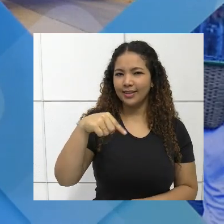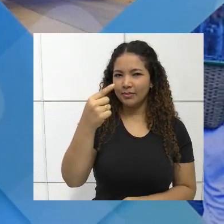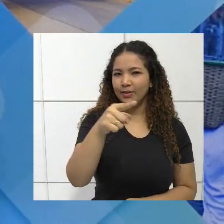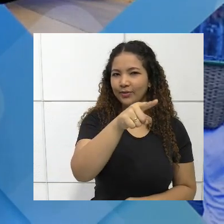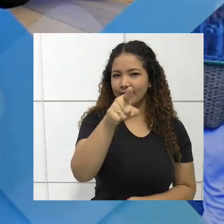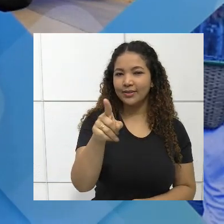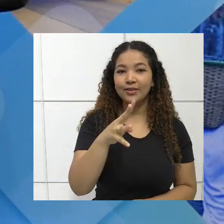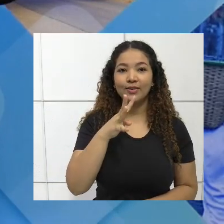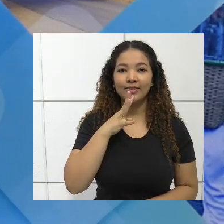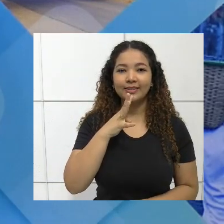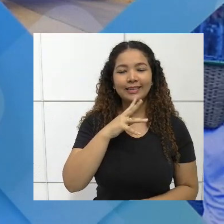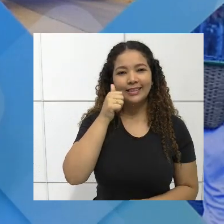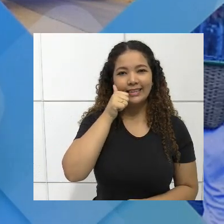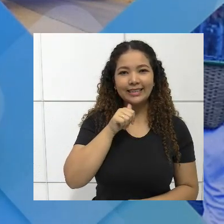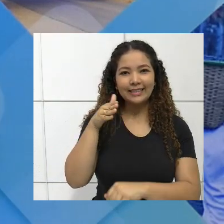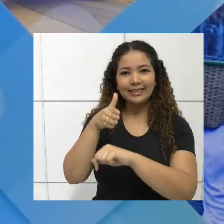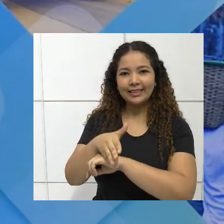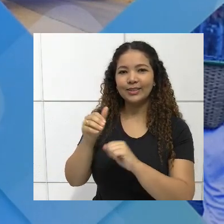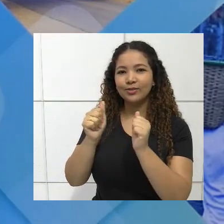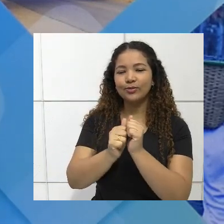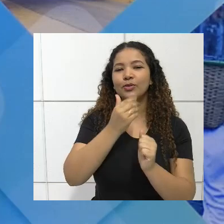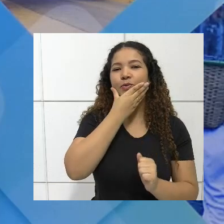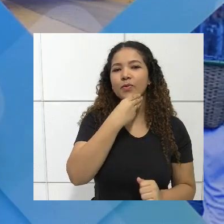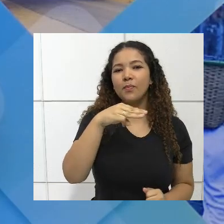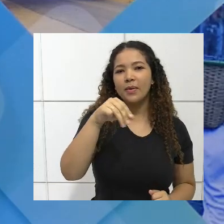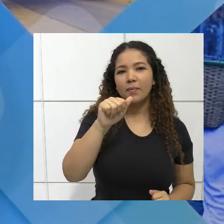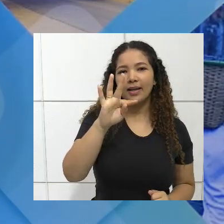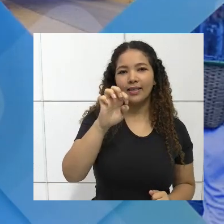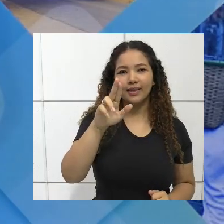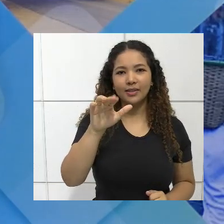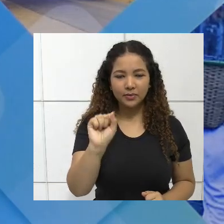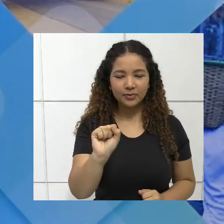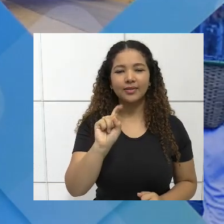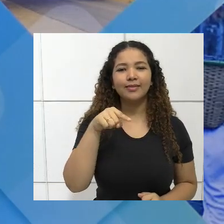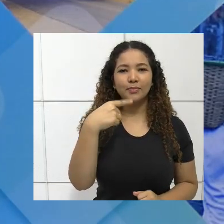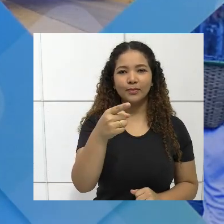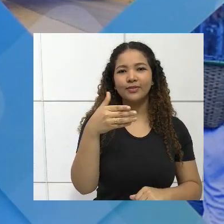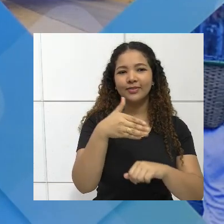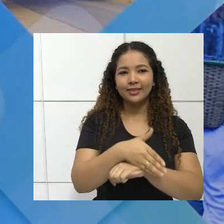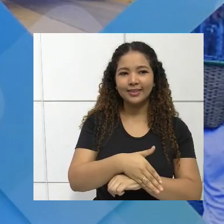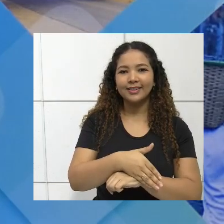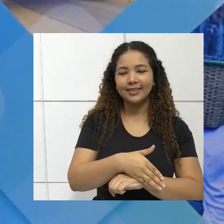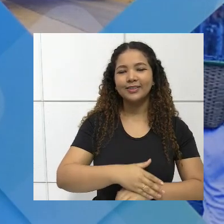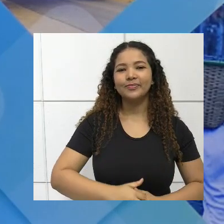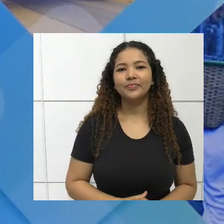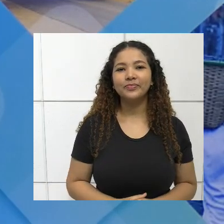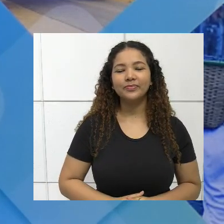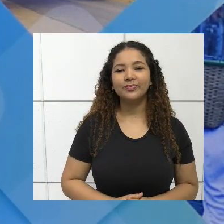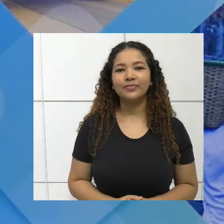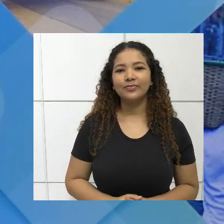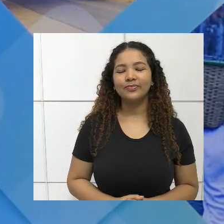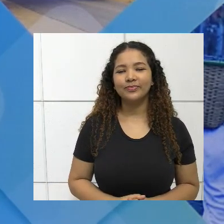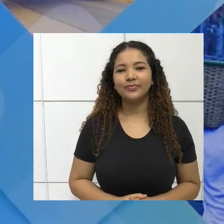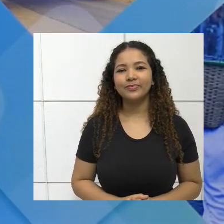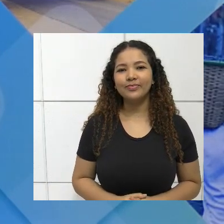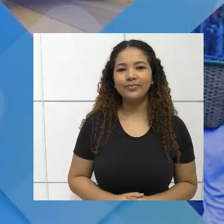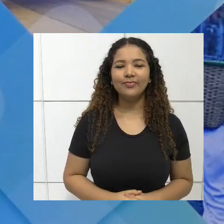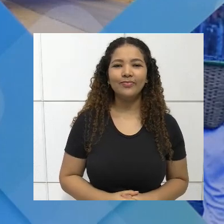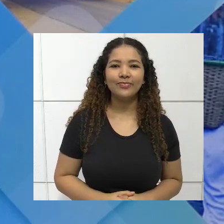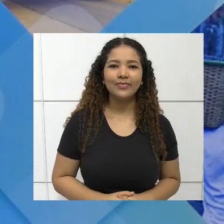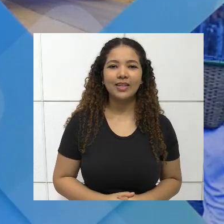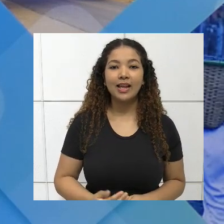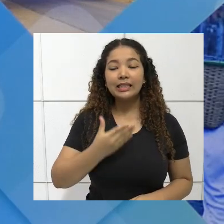você vai conhecer, ela vai estar na companhia do Matheus, grande aí violonista, que daqui a pouquinho, Matheus, não é isso? O Matheus vai estar aqui fazendo som, o Matheus